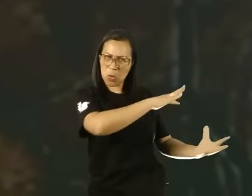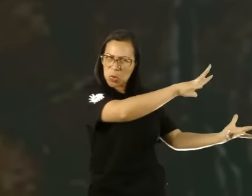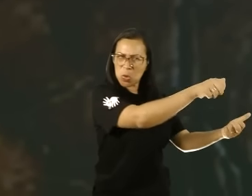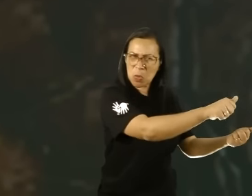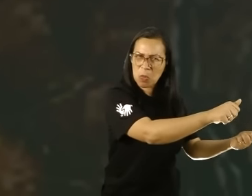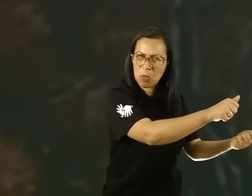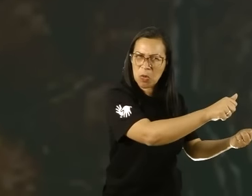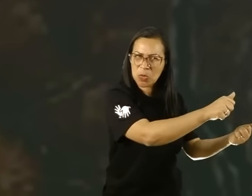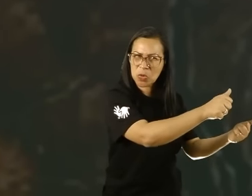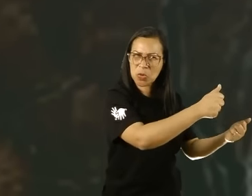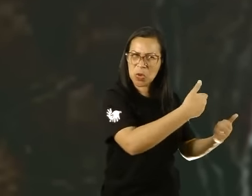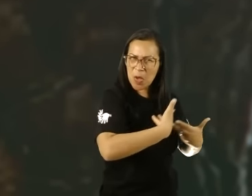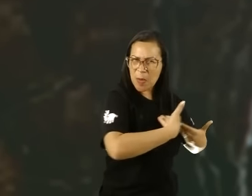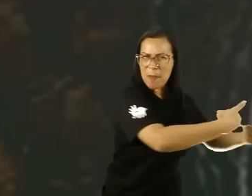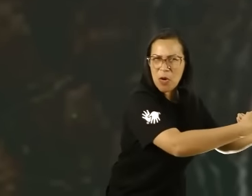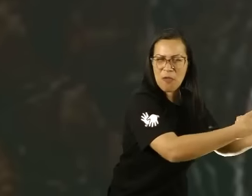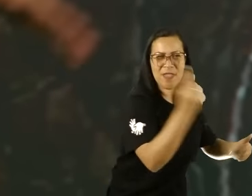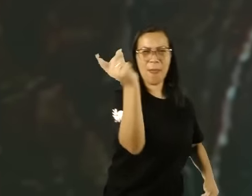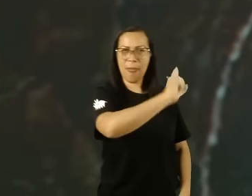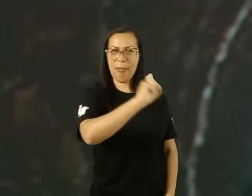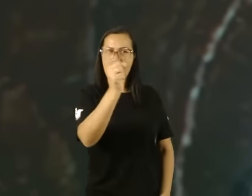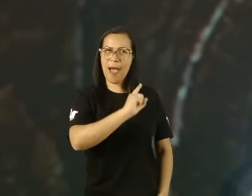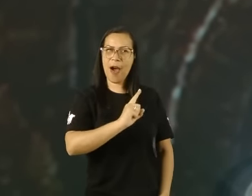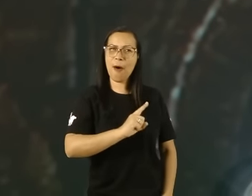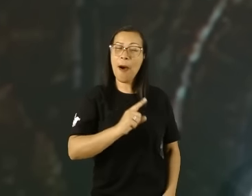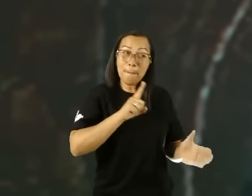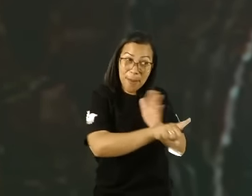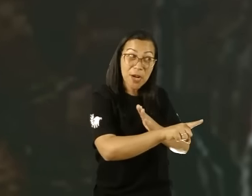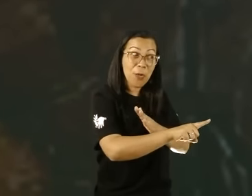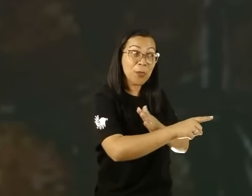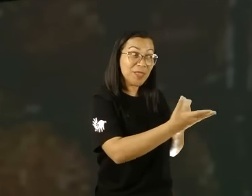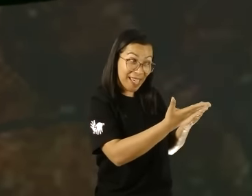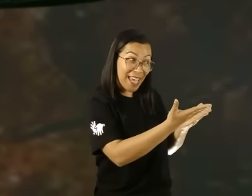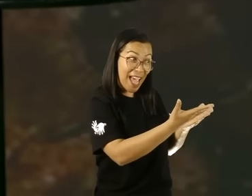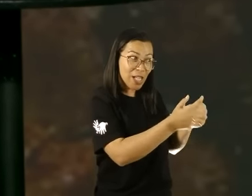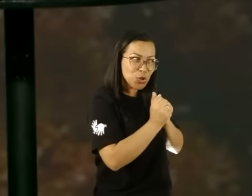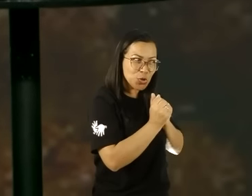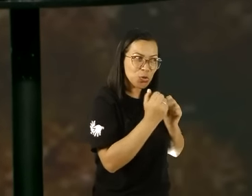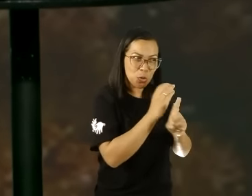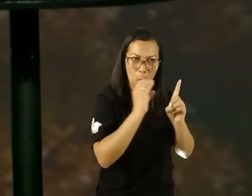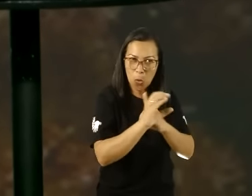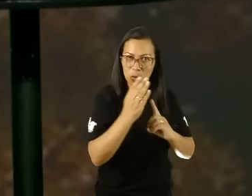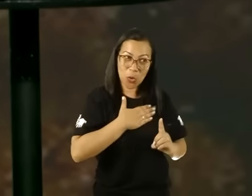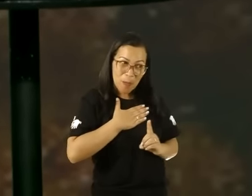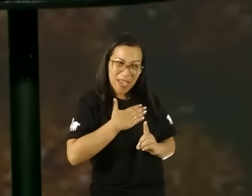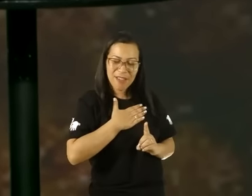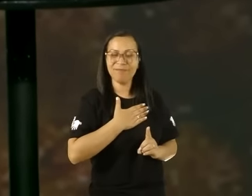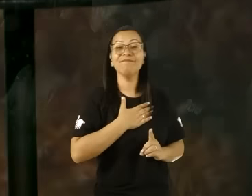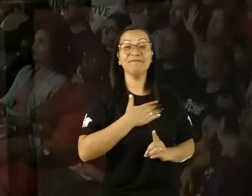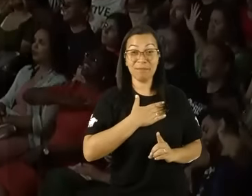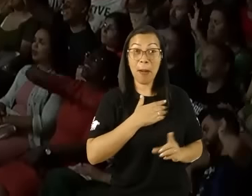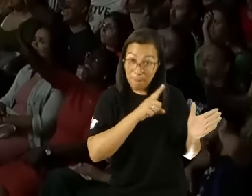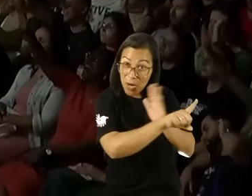manhã, domingo à tarde, vem que Deus te pega, porque para o lugar de onde Deus me tirou, eu não volto mais.